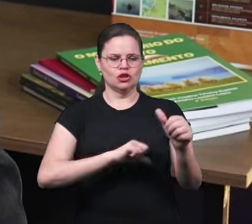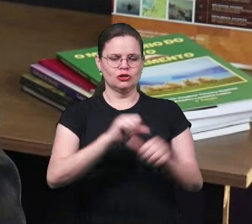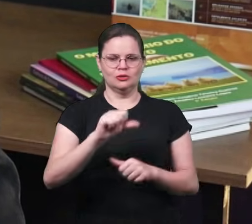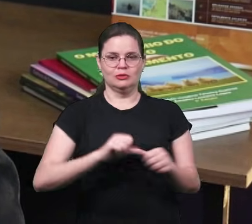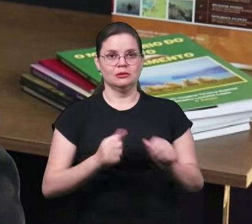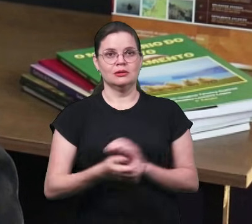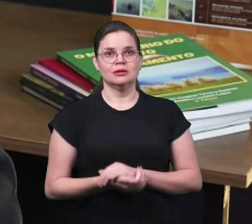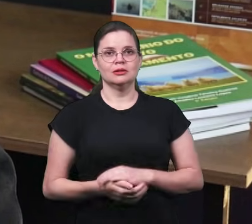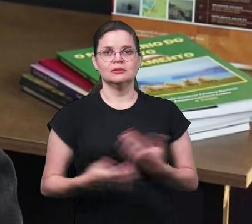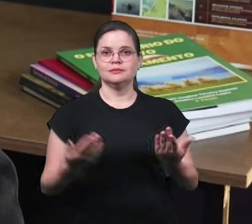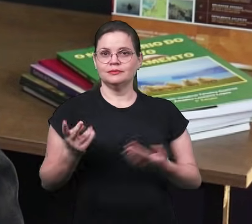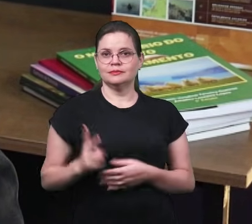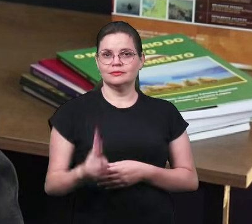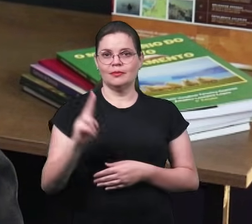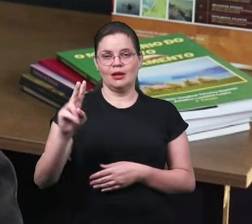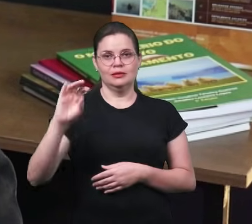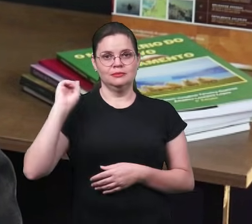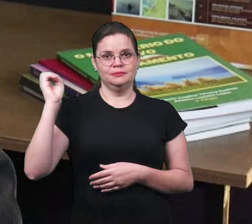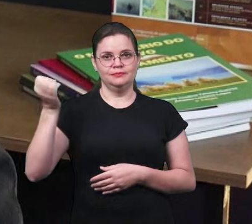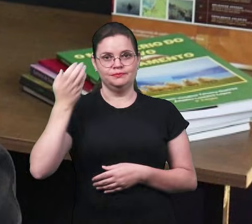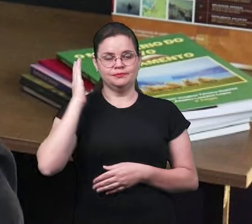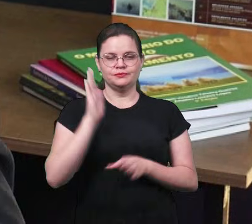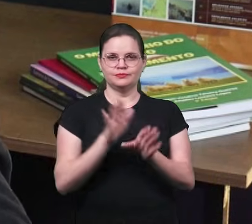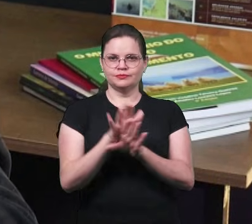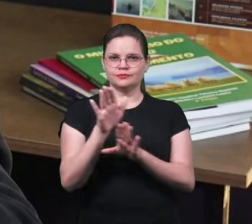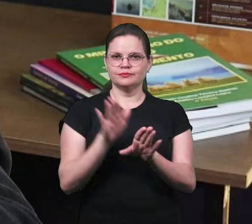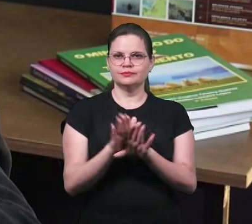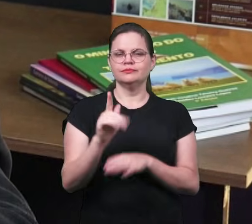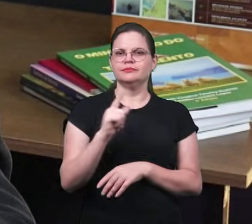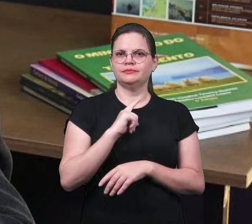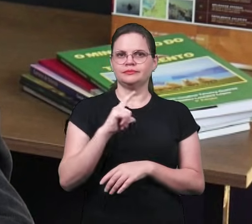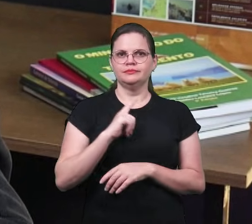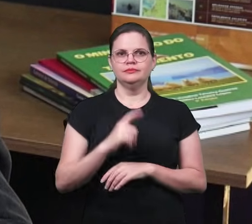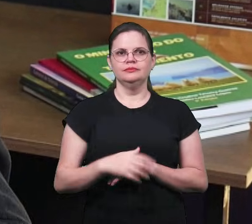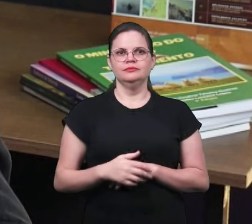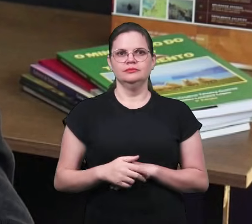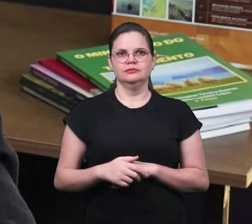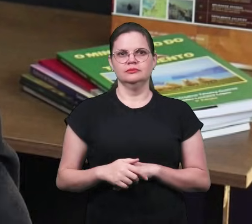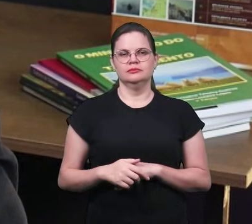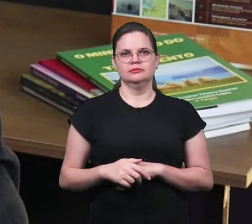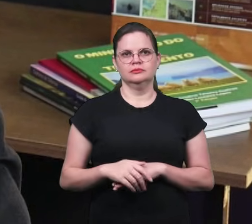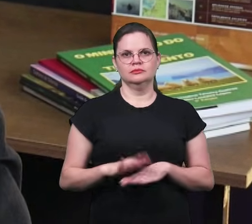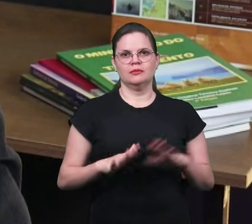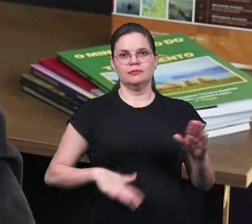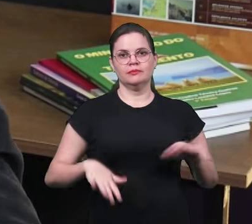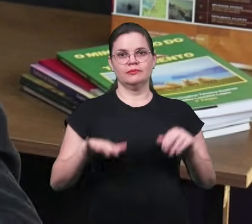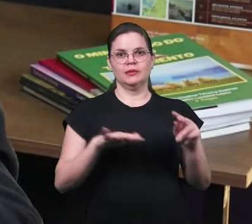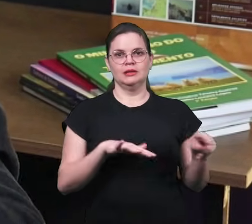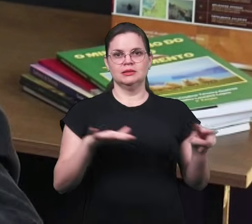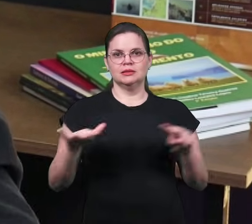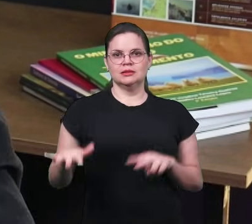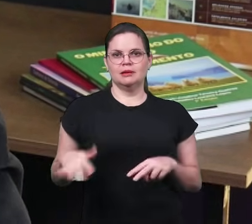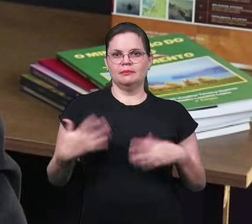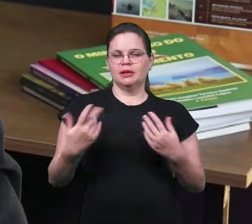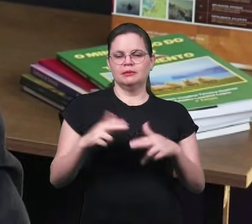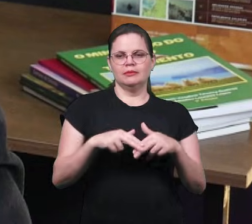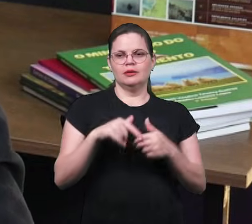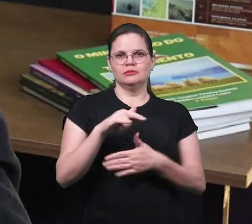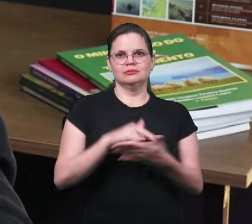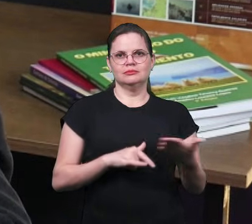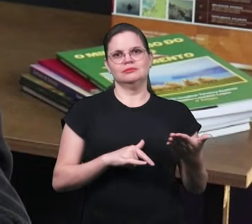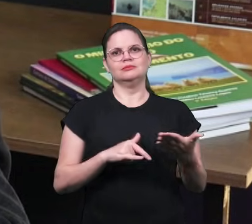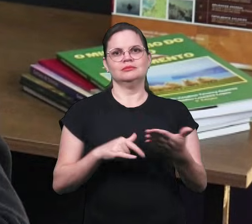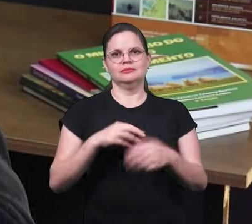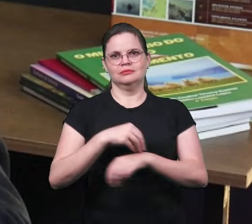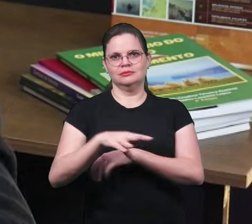cada revelação, cada orientação que vem, às vezes nas semanas, pelas circulares, pelos seminários,